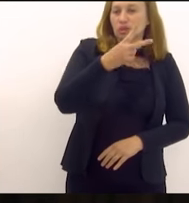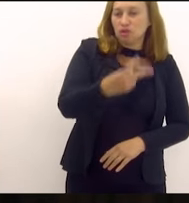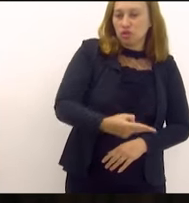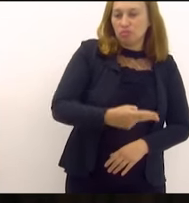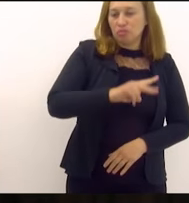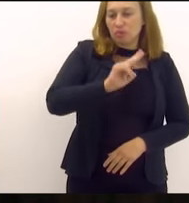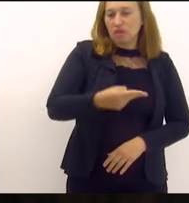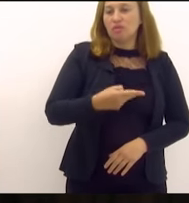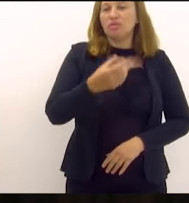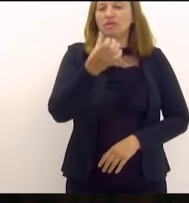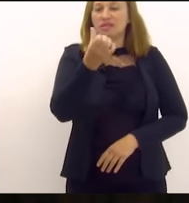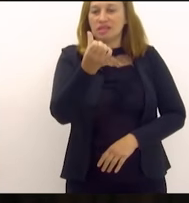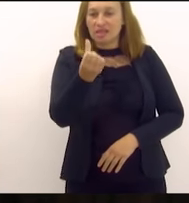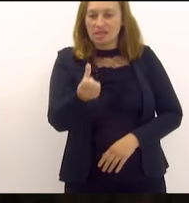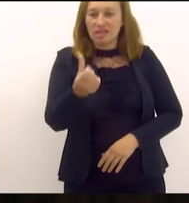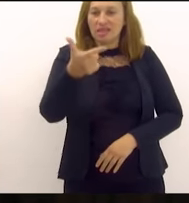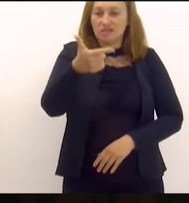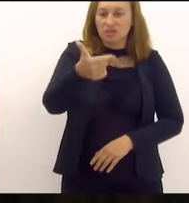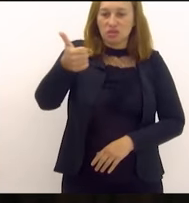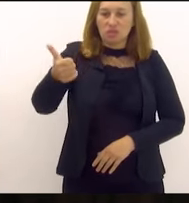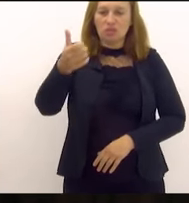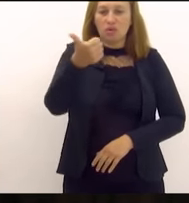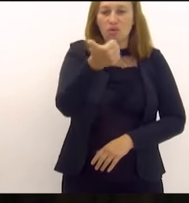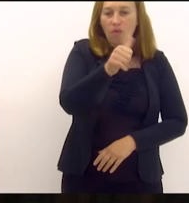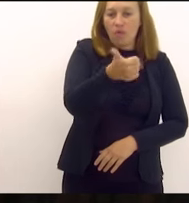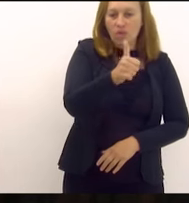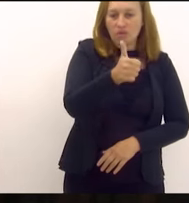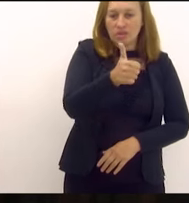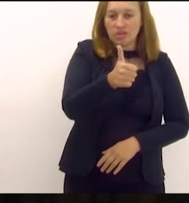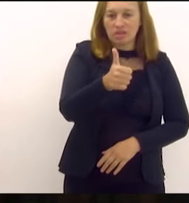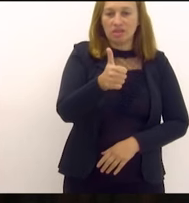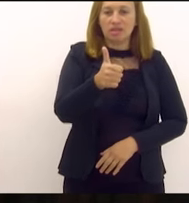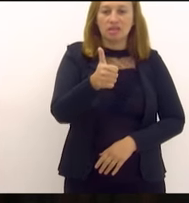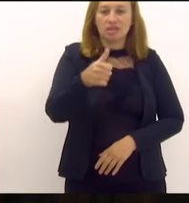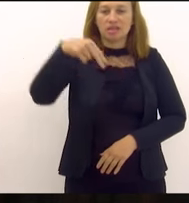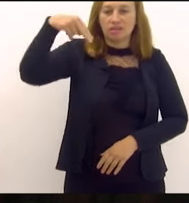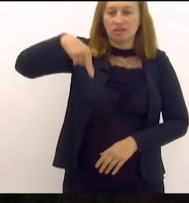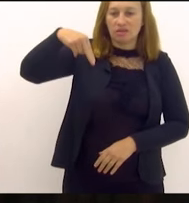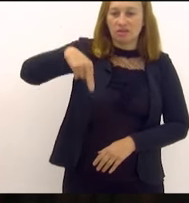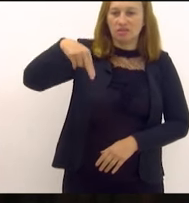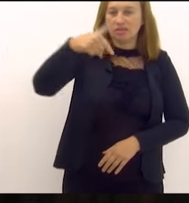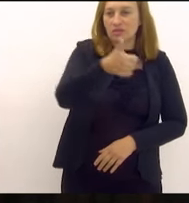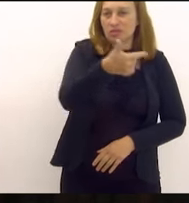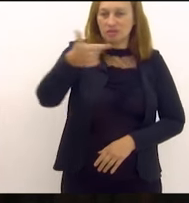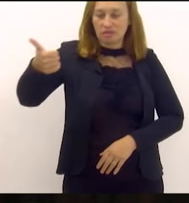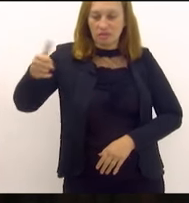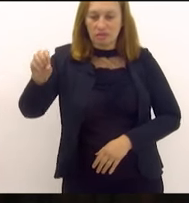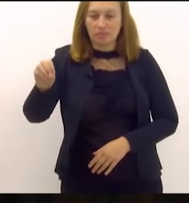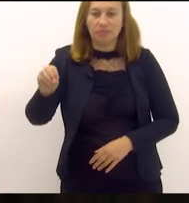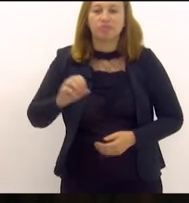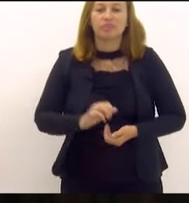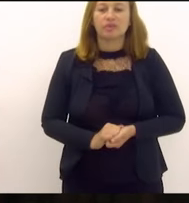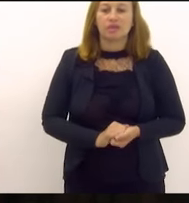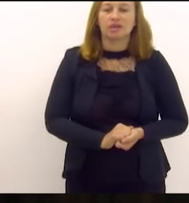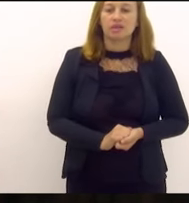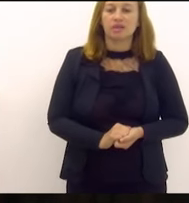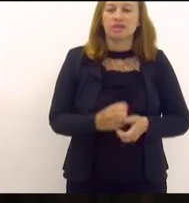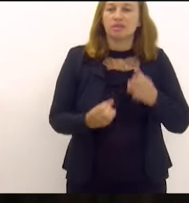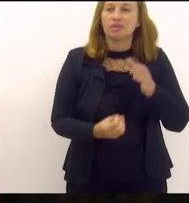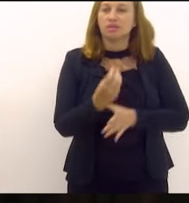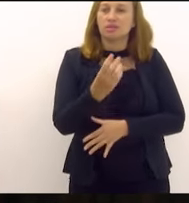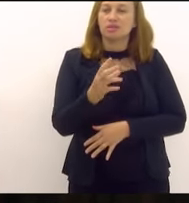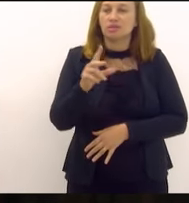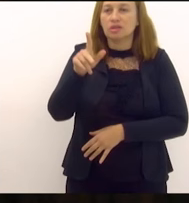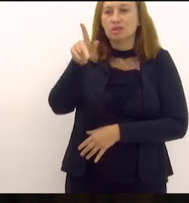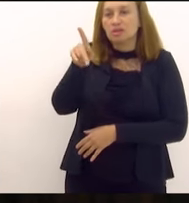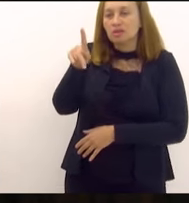2.621, de 11 de setembro de 96, para determinar a inclusão de informação de próteses implantadas no